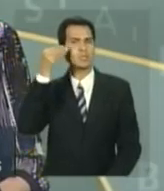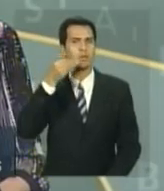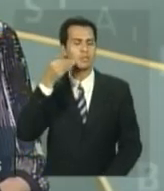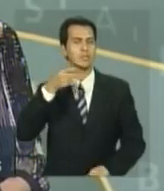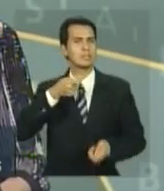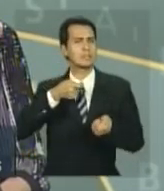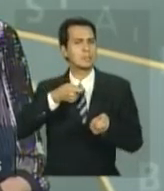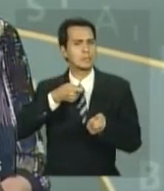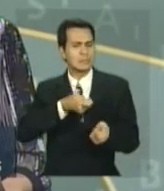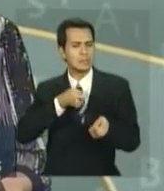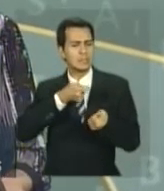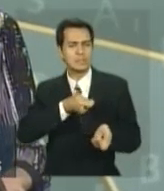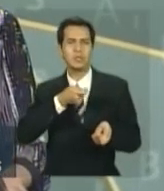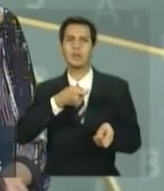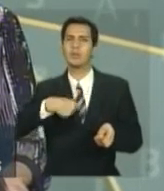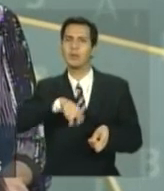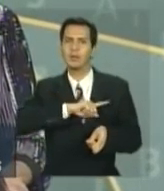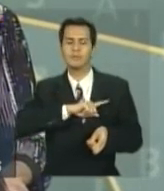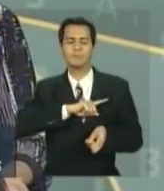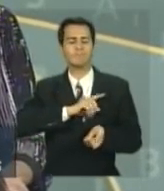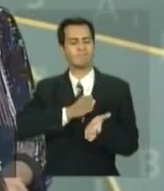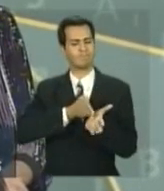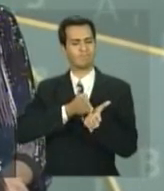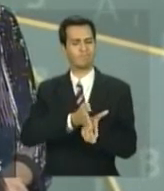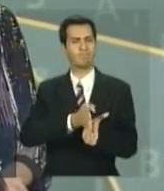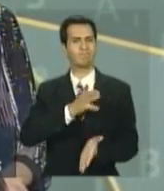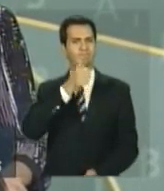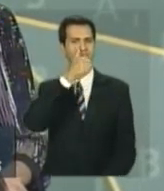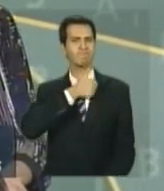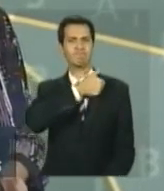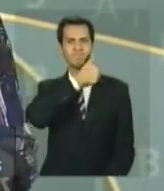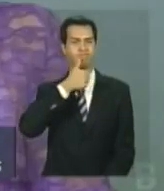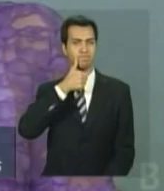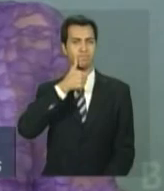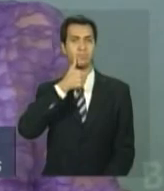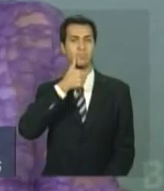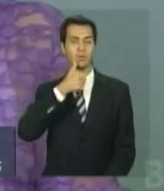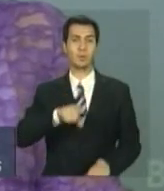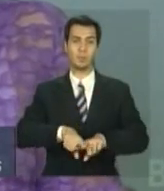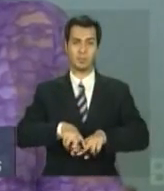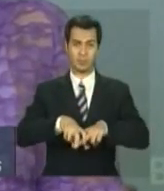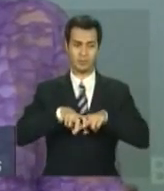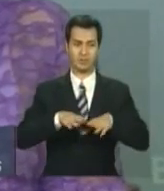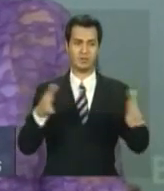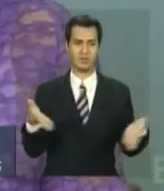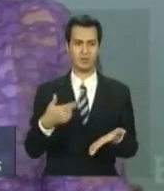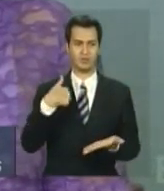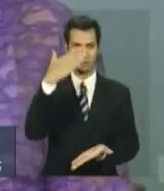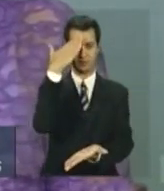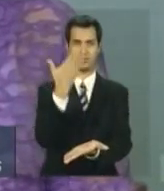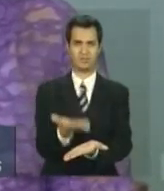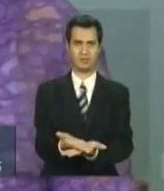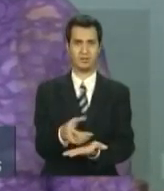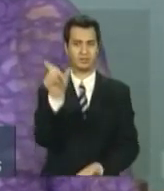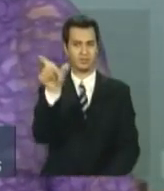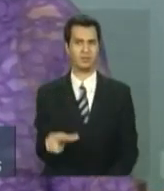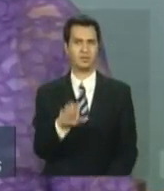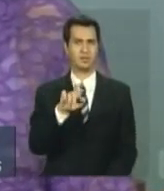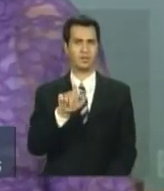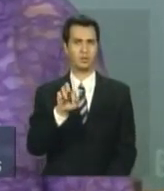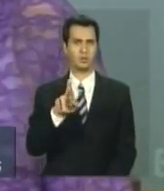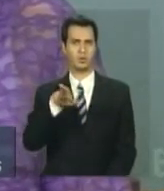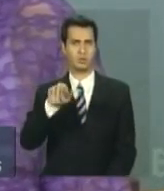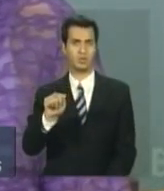isso, eu tenho certeza que meu governo ganha hoje uma lutadora incansável e inquebrantável pelos direitos